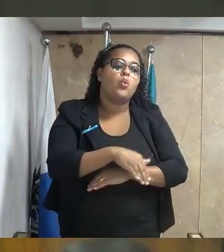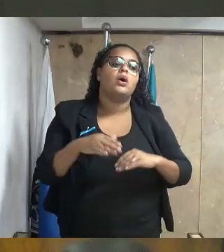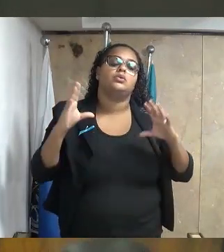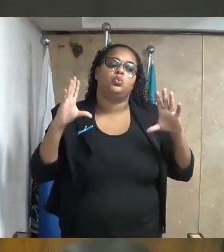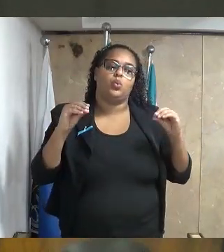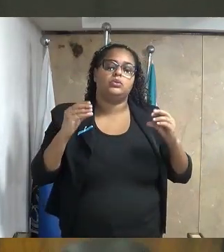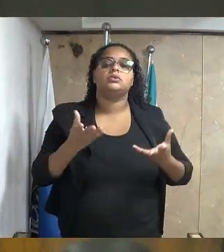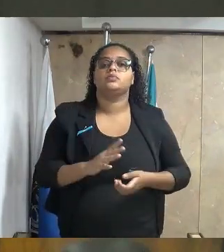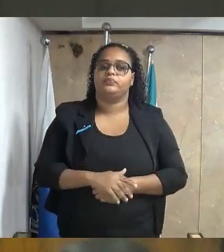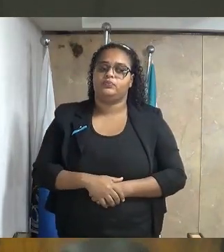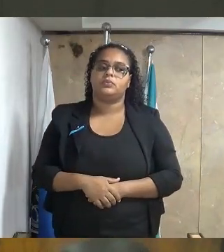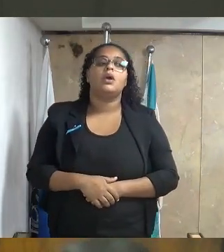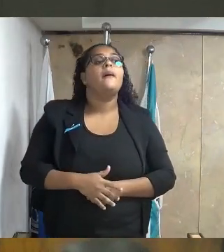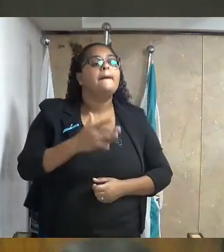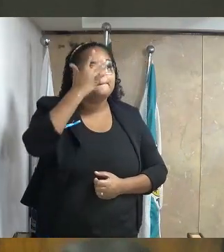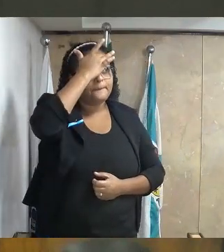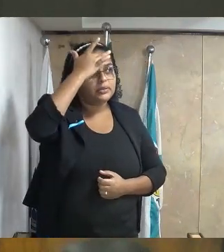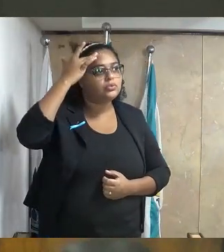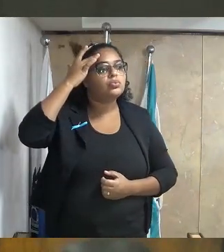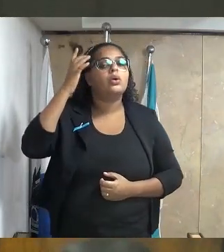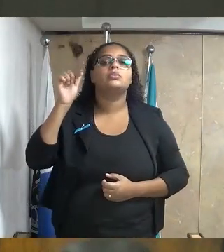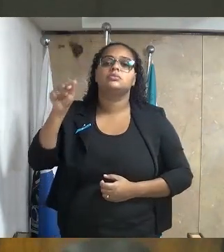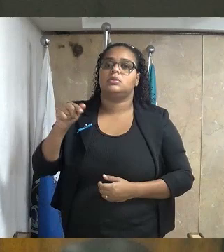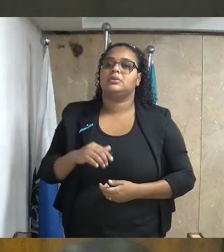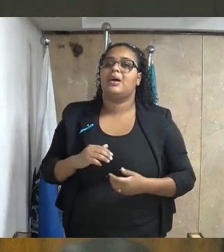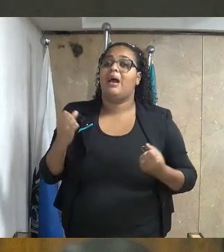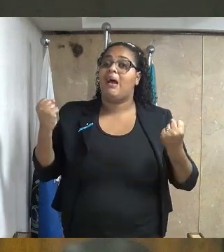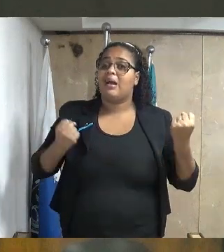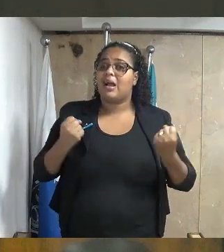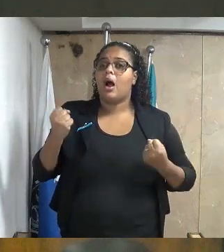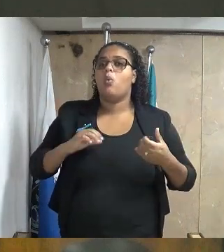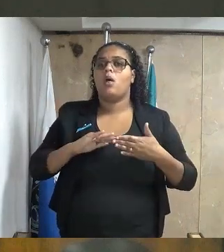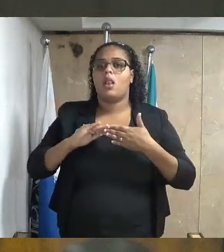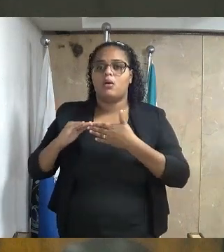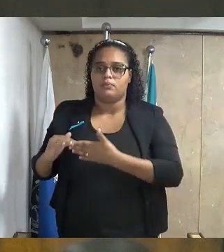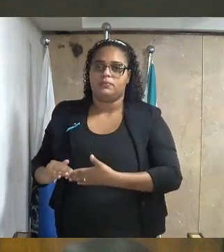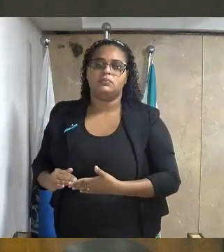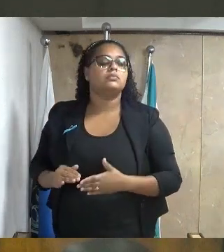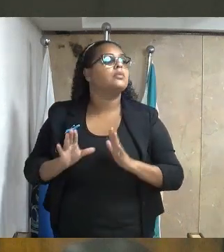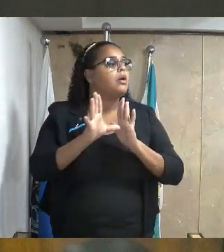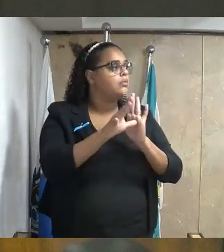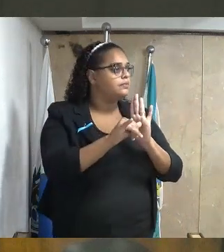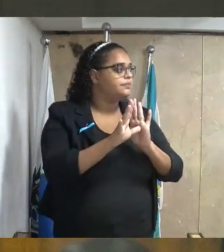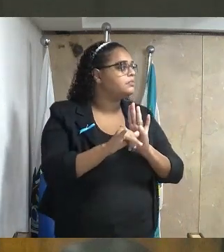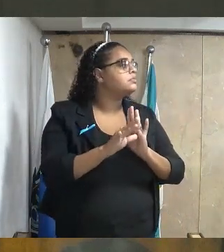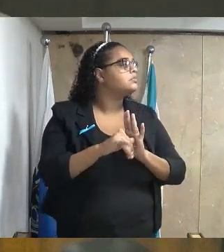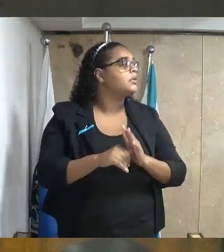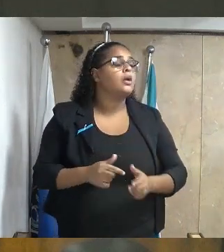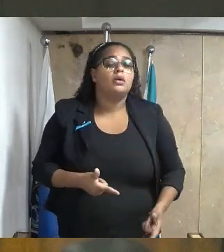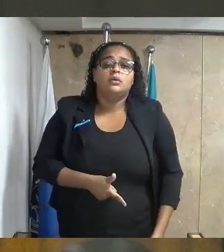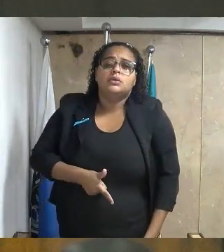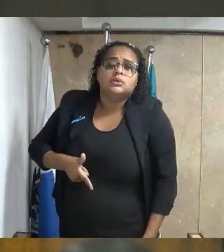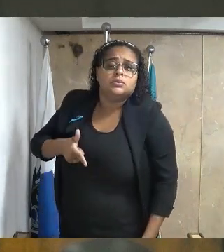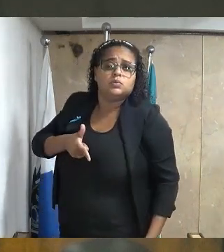casa, pessoas tendo seus carros levados, bandidos transitando de